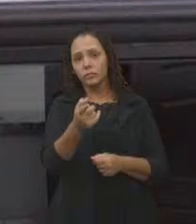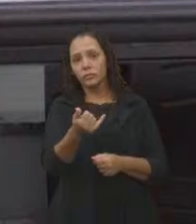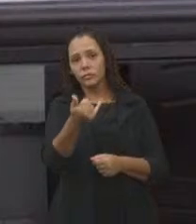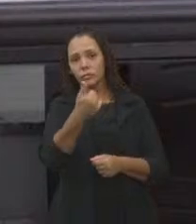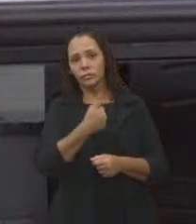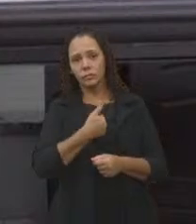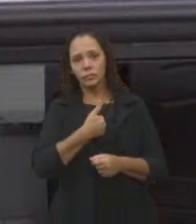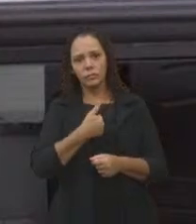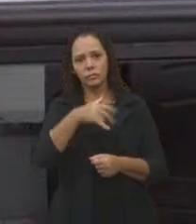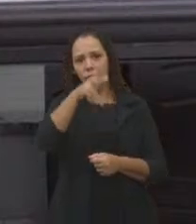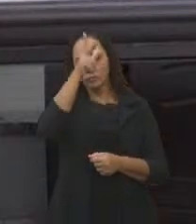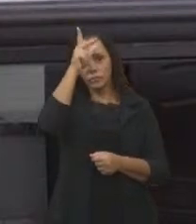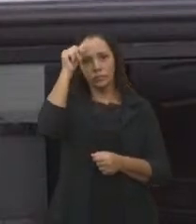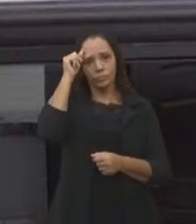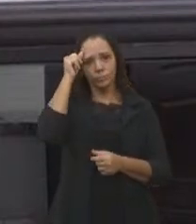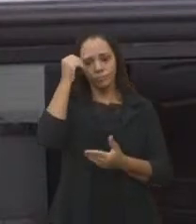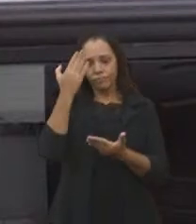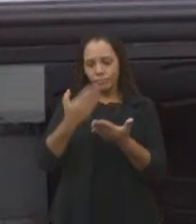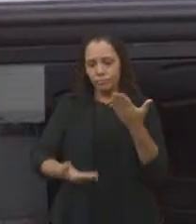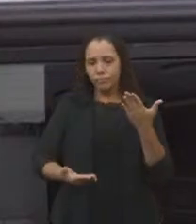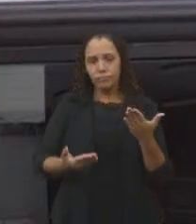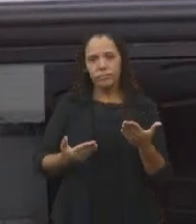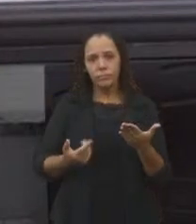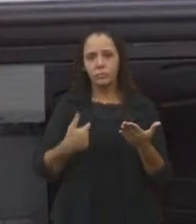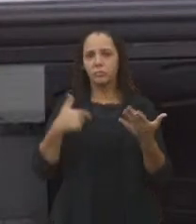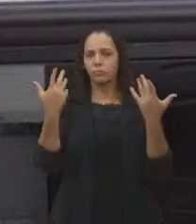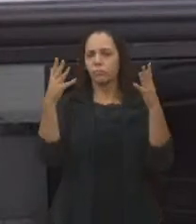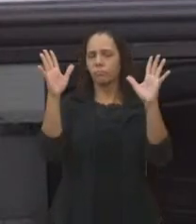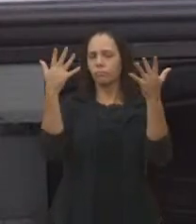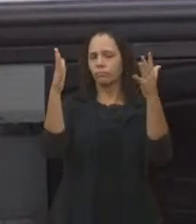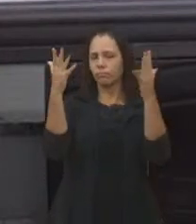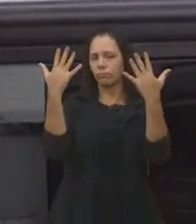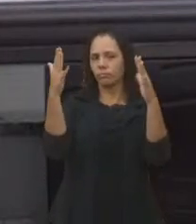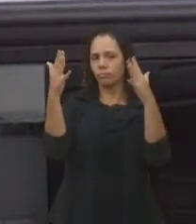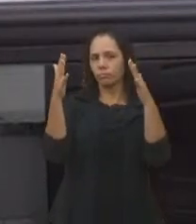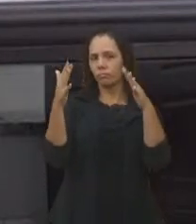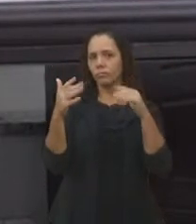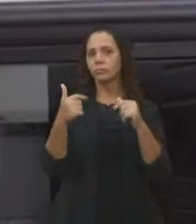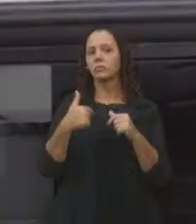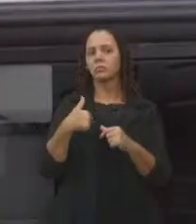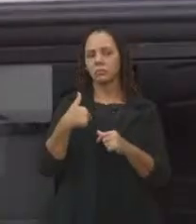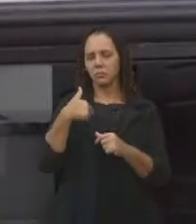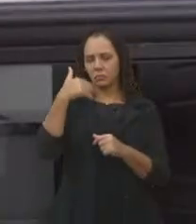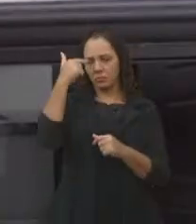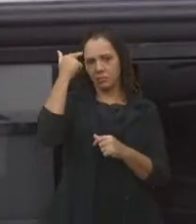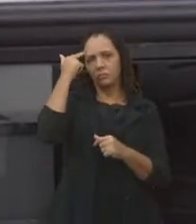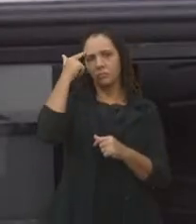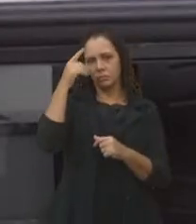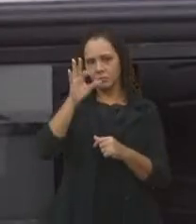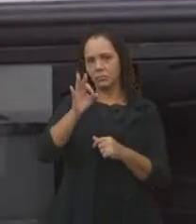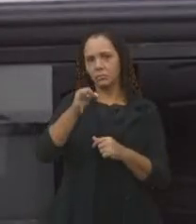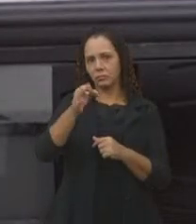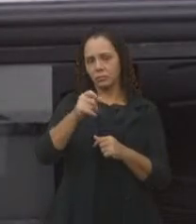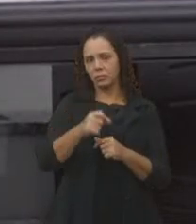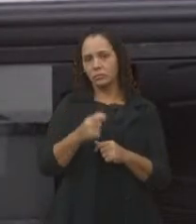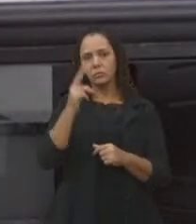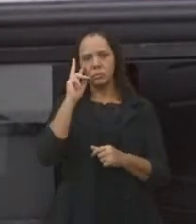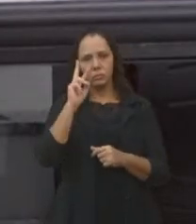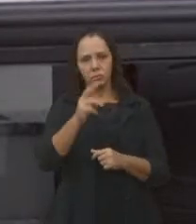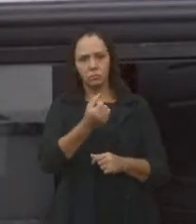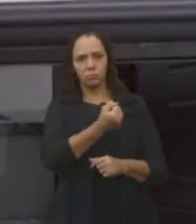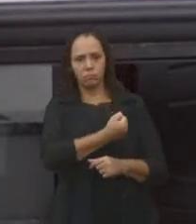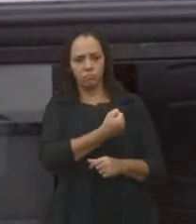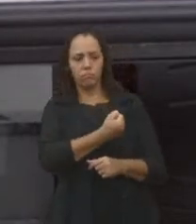está falido, eu vou aplaudi-lo, porque na minha concepção está, como cidadão. Eu estou vendo os números aí, são